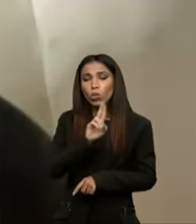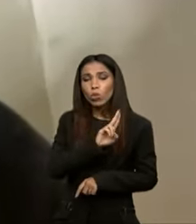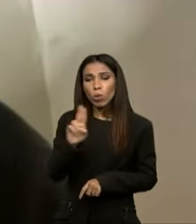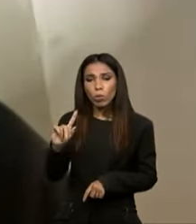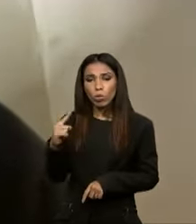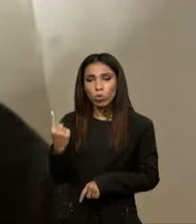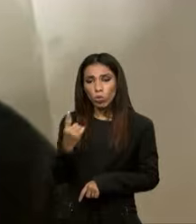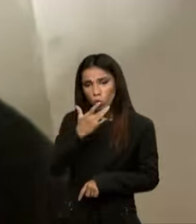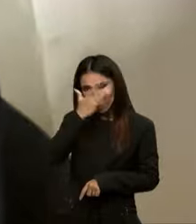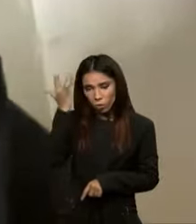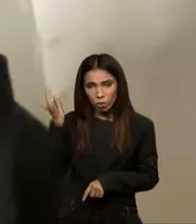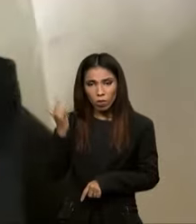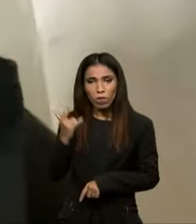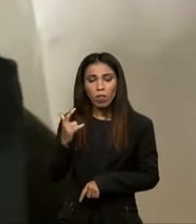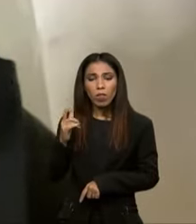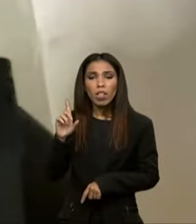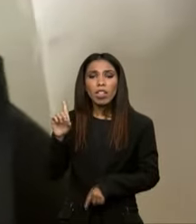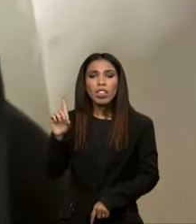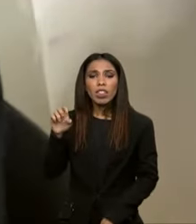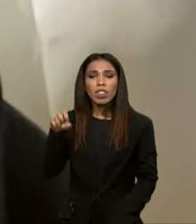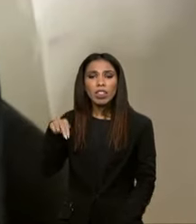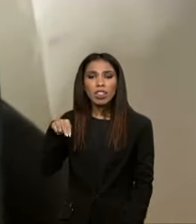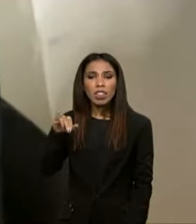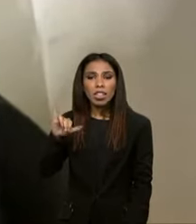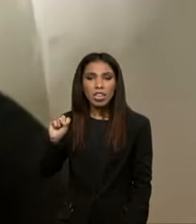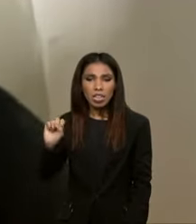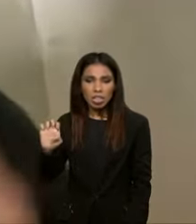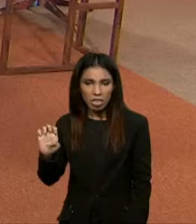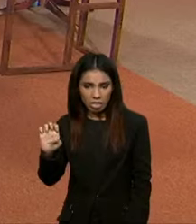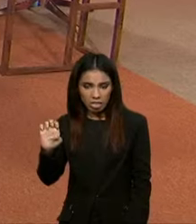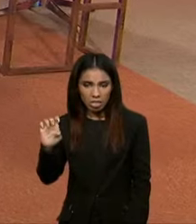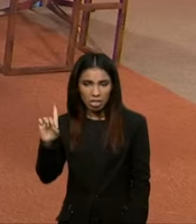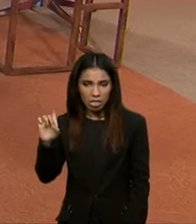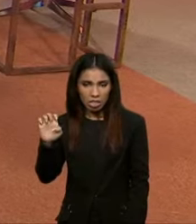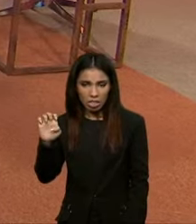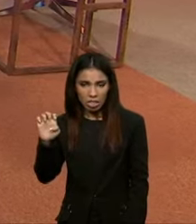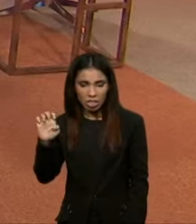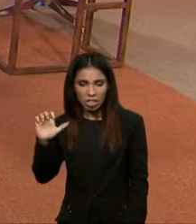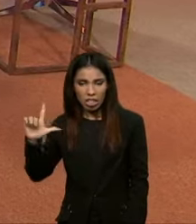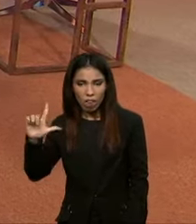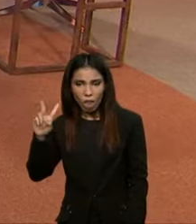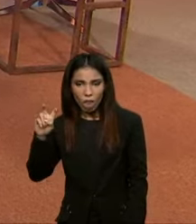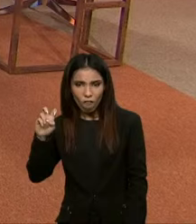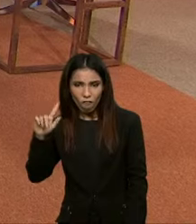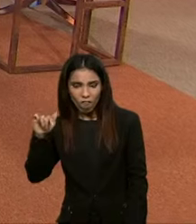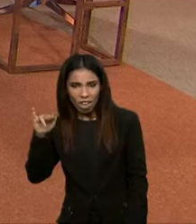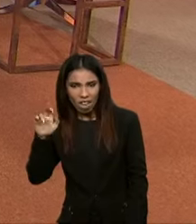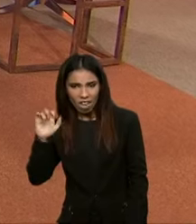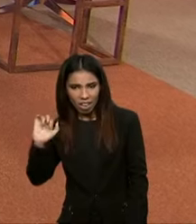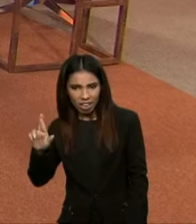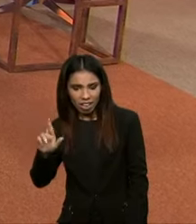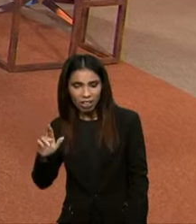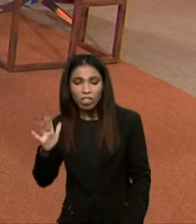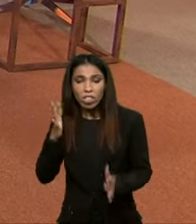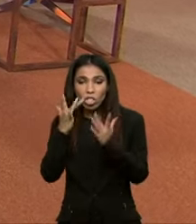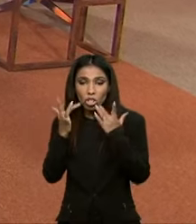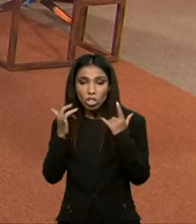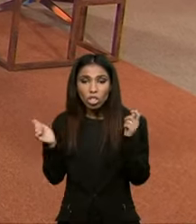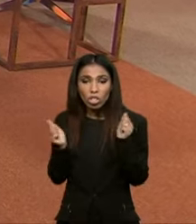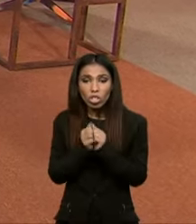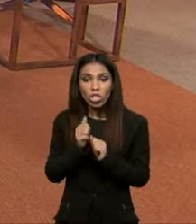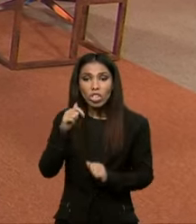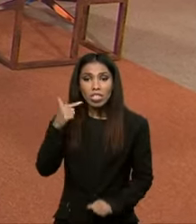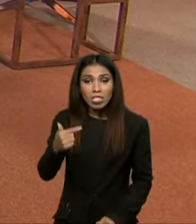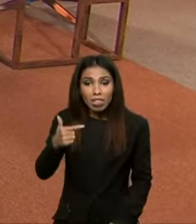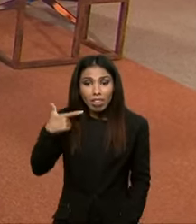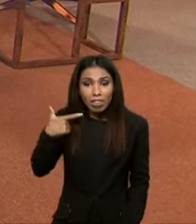pessoa, que é a grande Denise Del Vecchio. A maravilhosa! Que está viajando conosco, fazendo teatro conosco, com 72